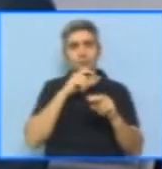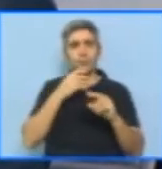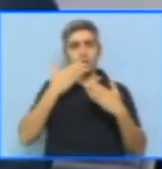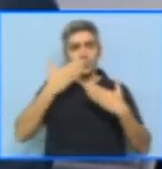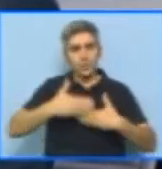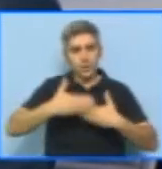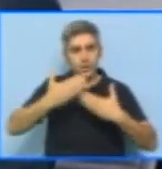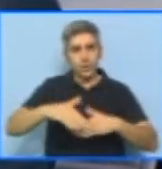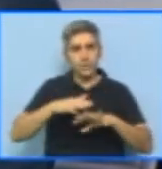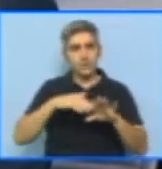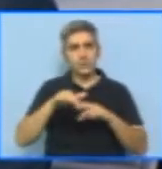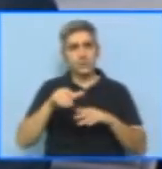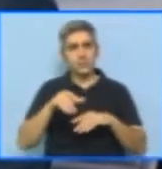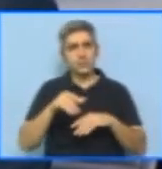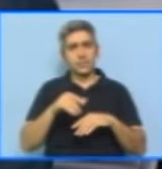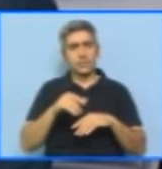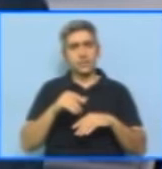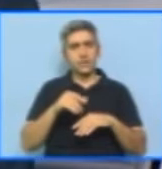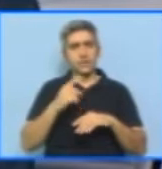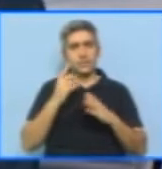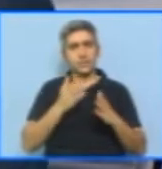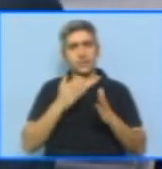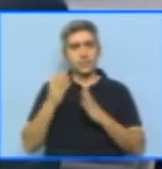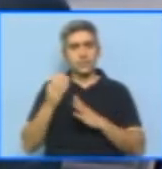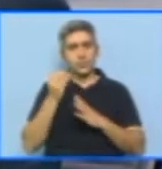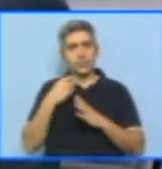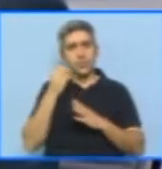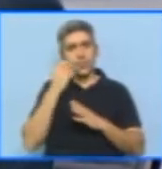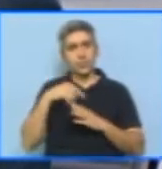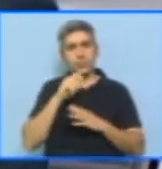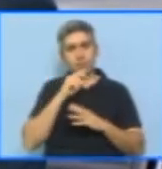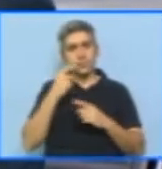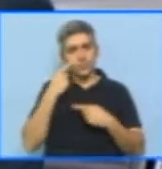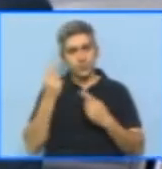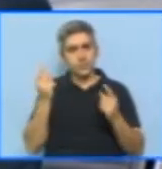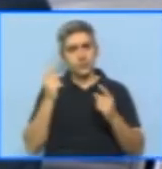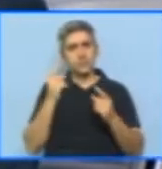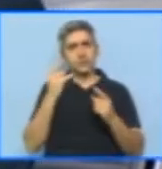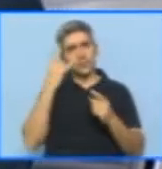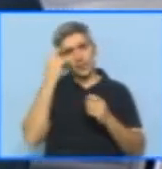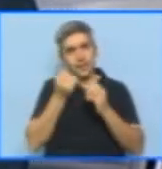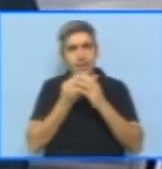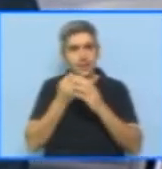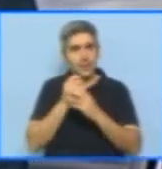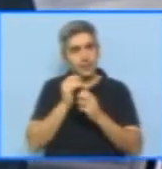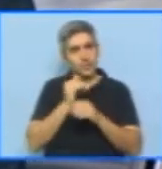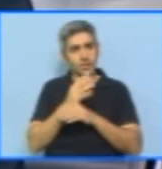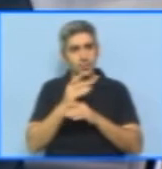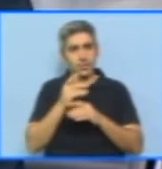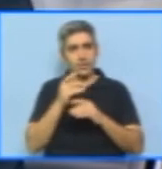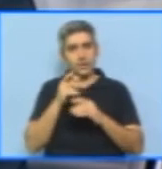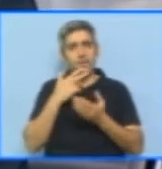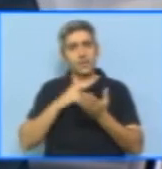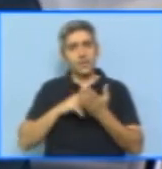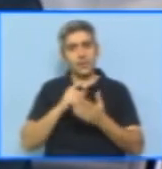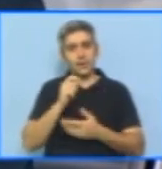dia-a-dia, fazer com que, por um lado, como é que nós podemos anunciar e comunicar criativamente a realidade do